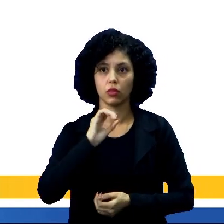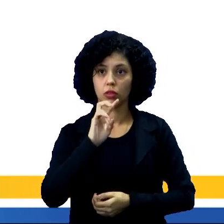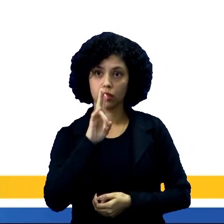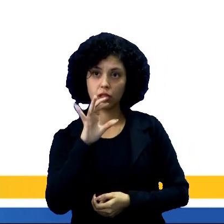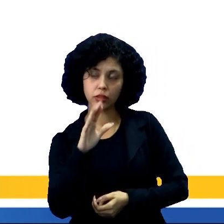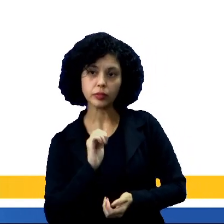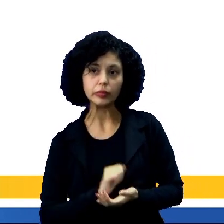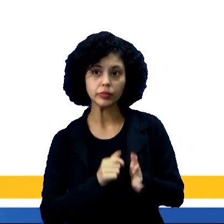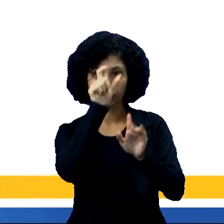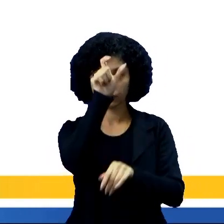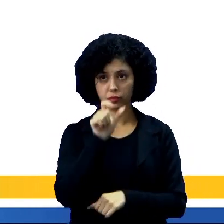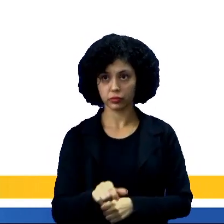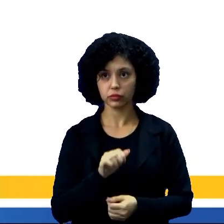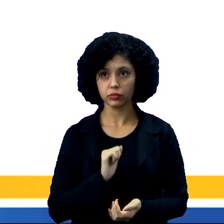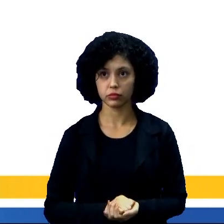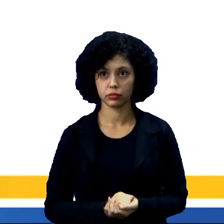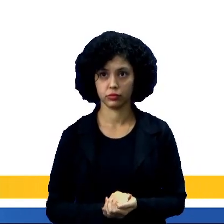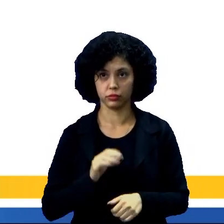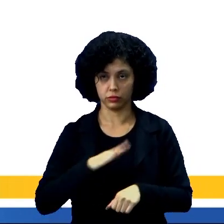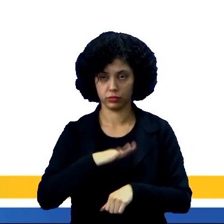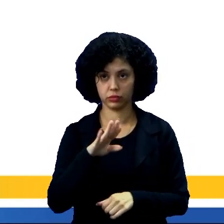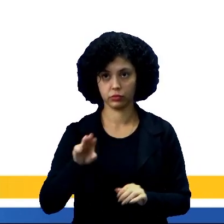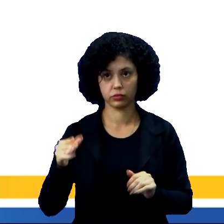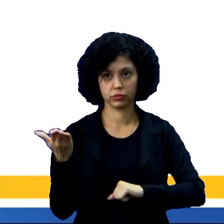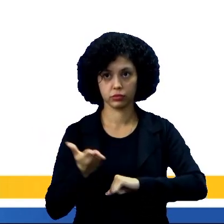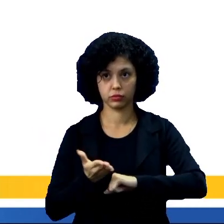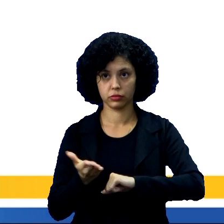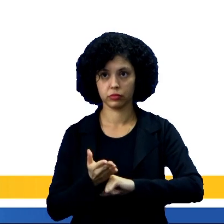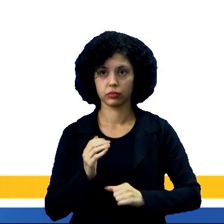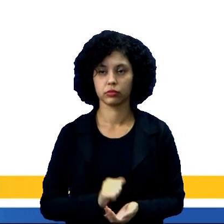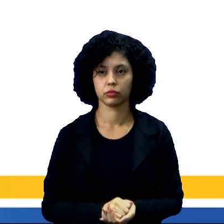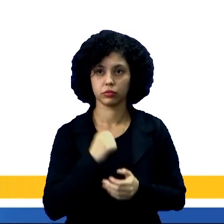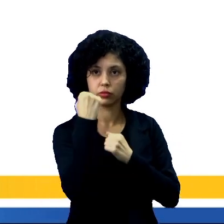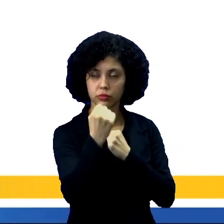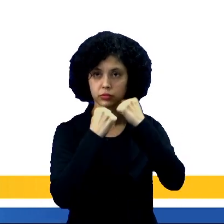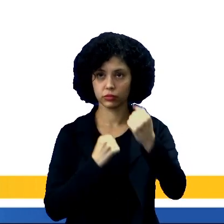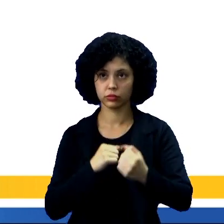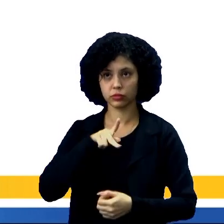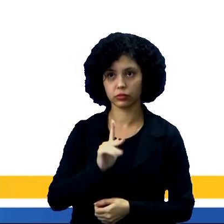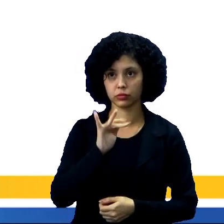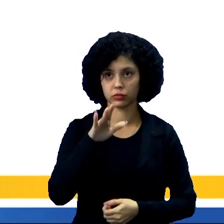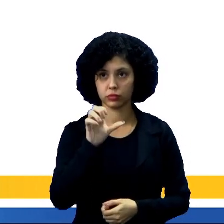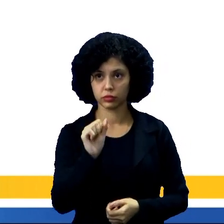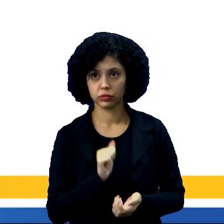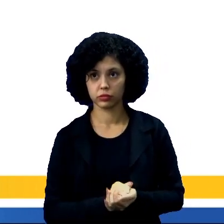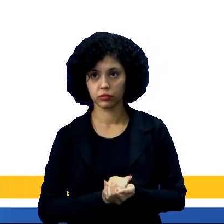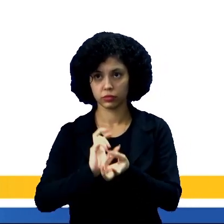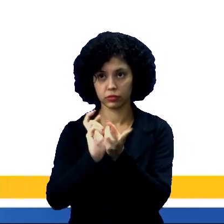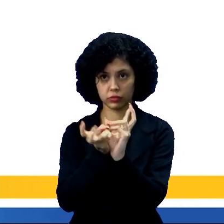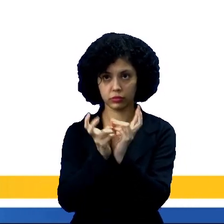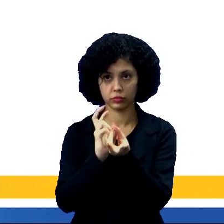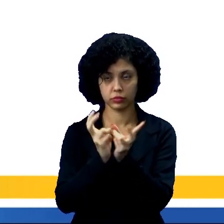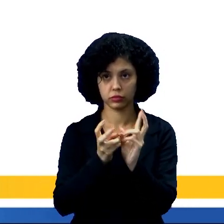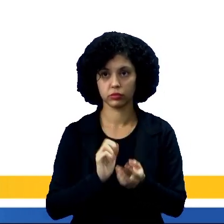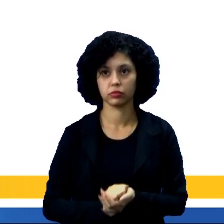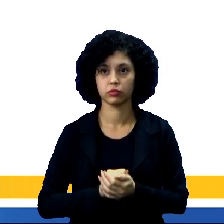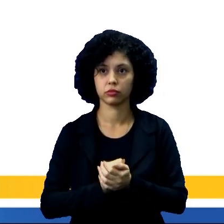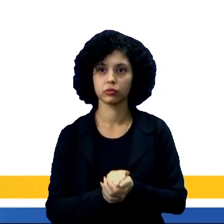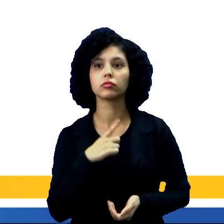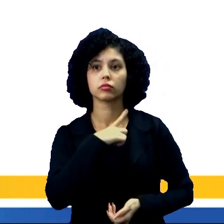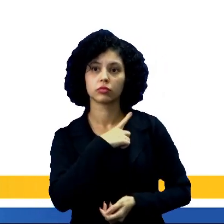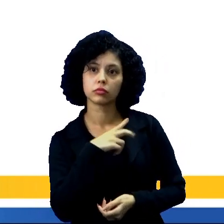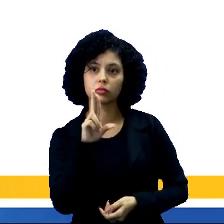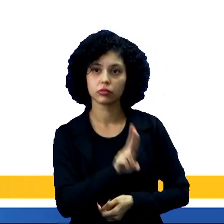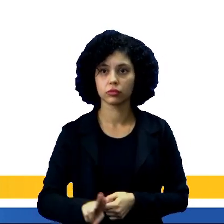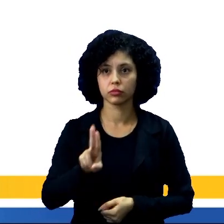ocidentais, que são referentes às lutas mais modernas, tipo boxe, kickbox, capoeira. Nesse tipo de luta é comum